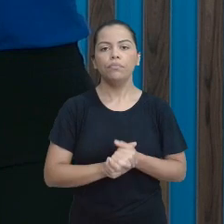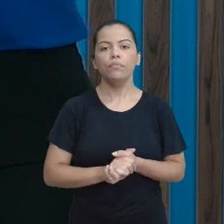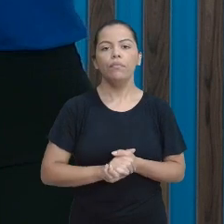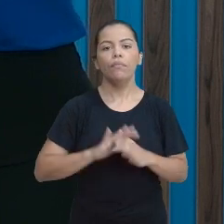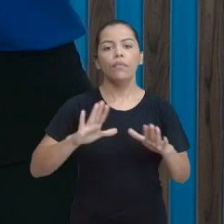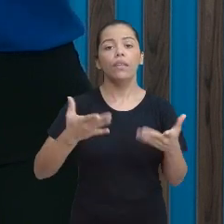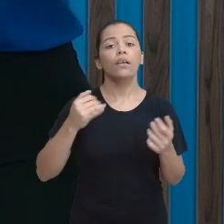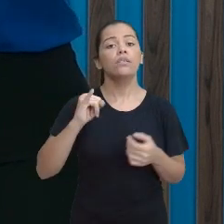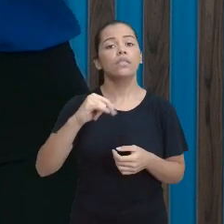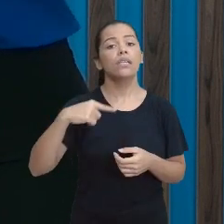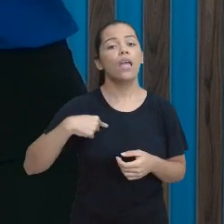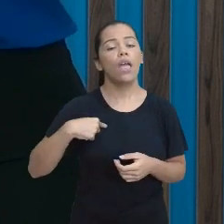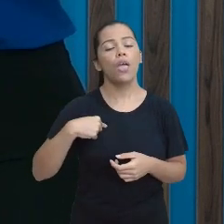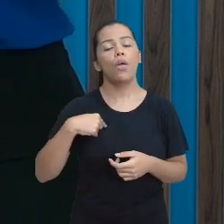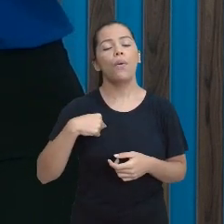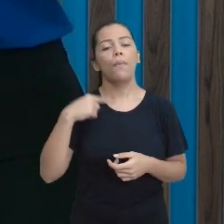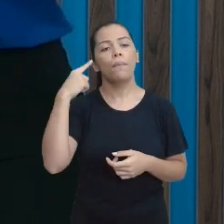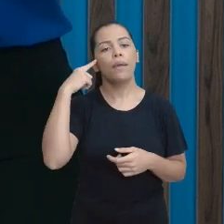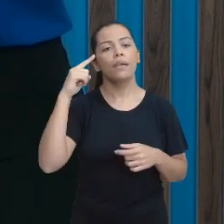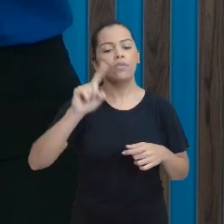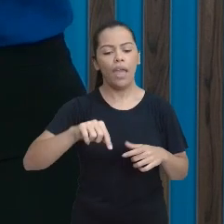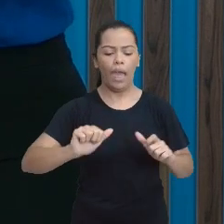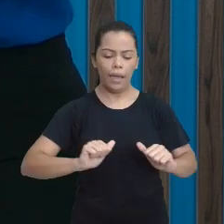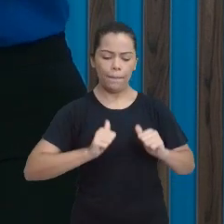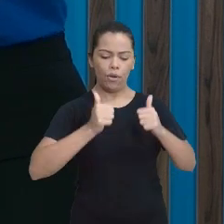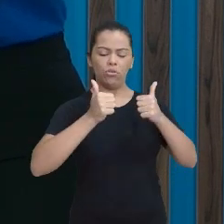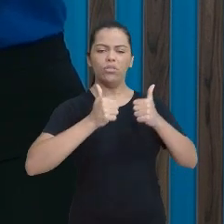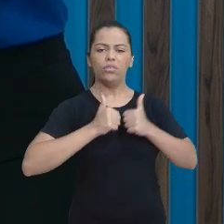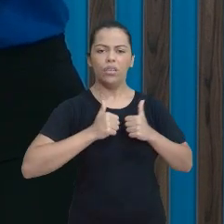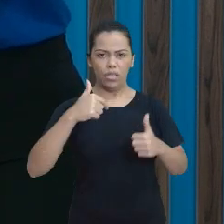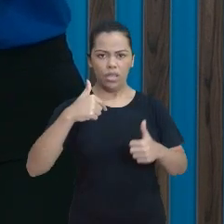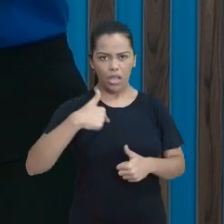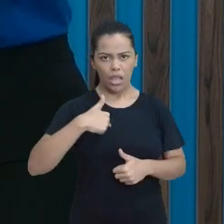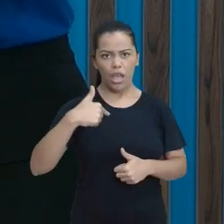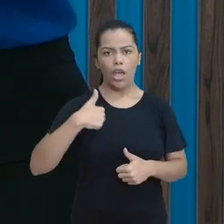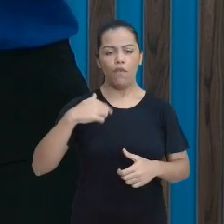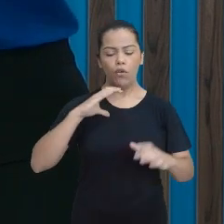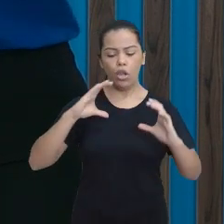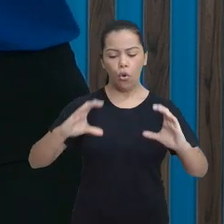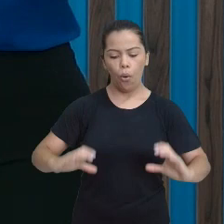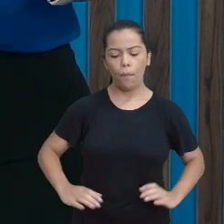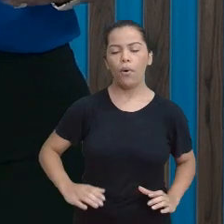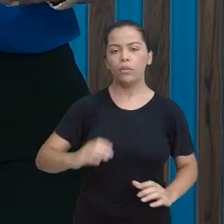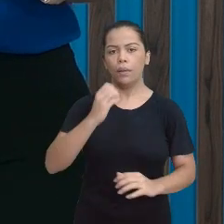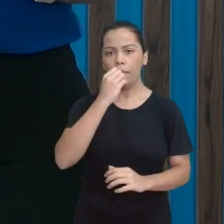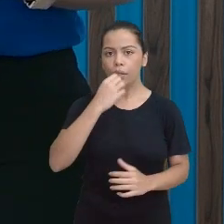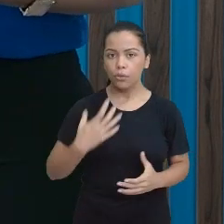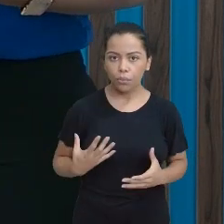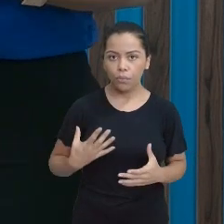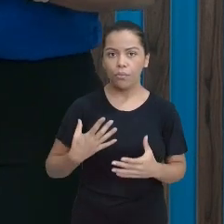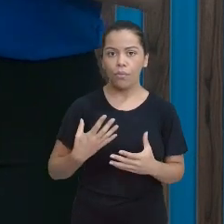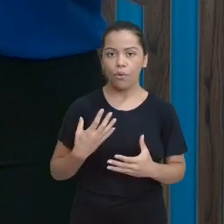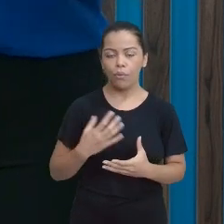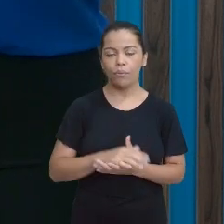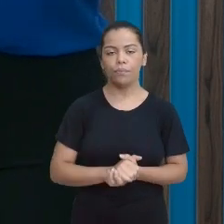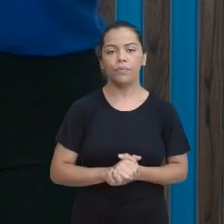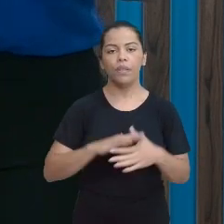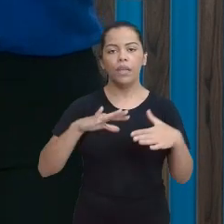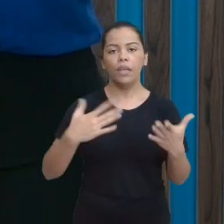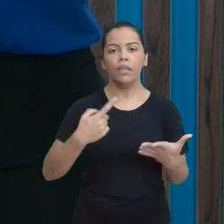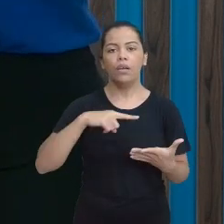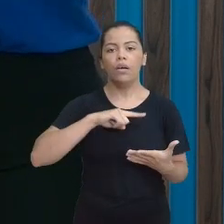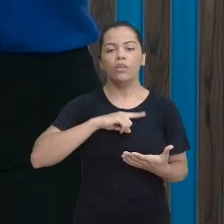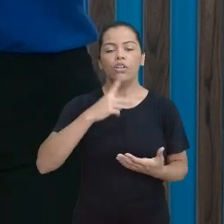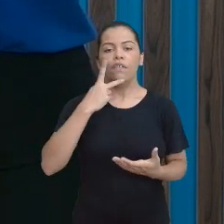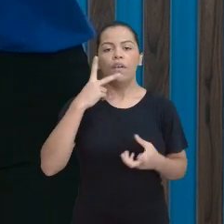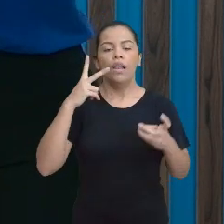vou me comportar de acordo com a valoração que eu desenvolvi em relação a estar bem. Então, a gente fala de valores,